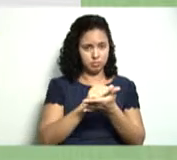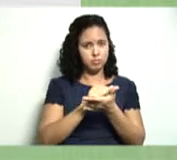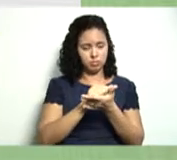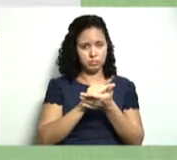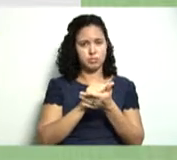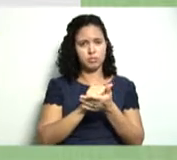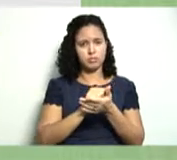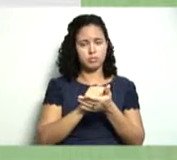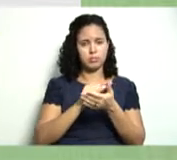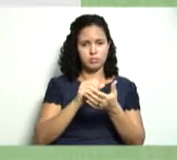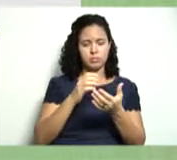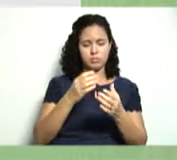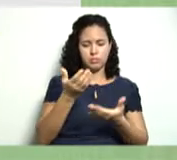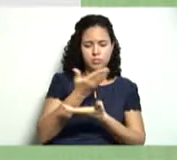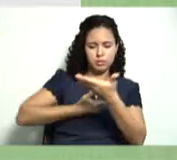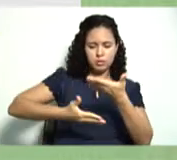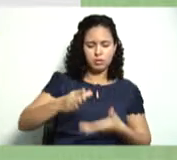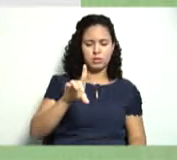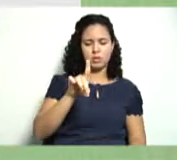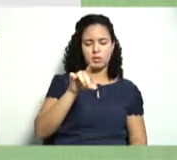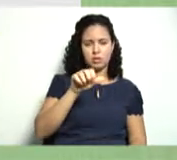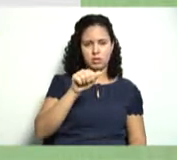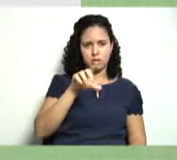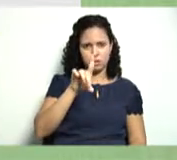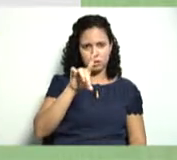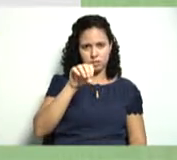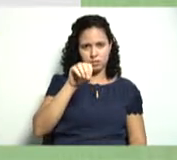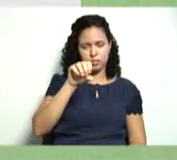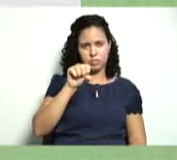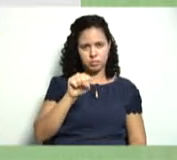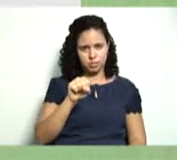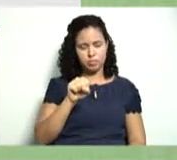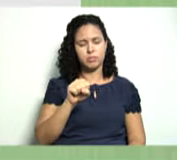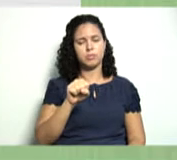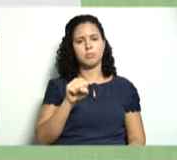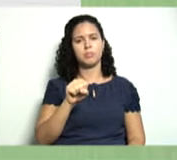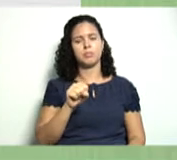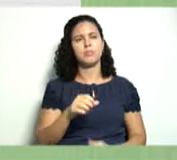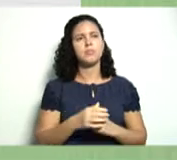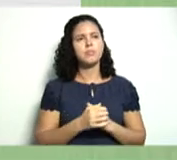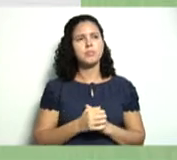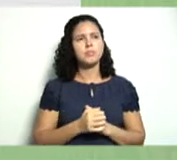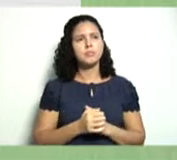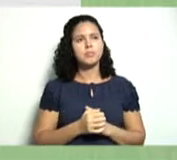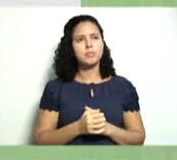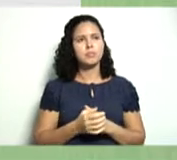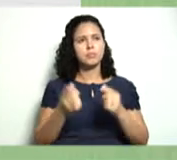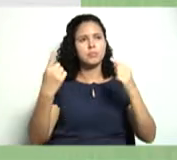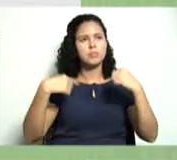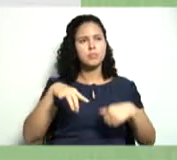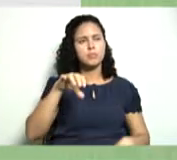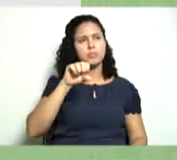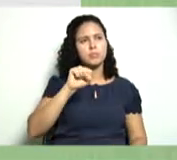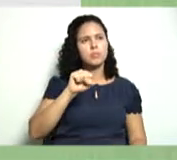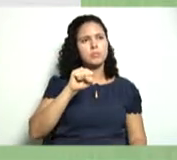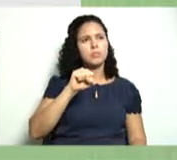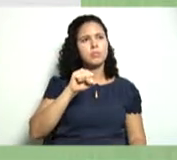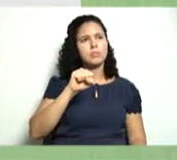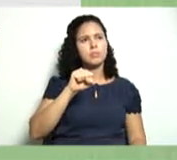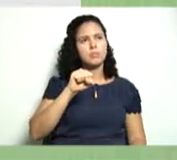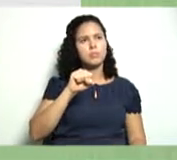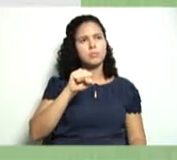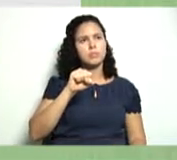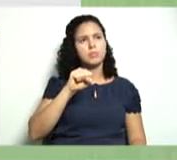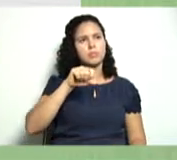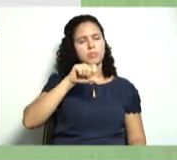transferência de dados ou ficheiros entre computadores o s sl é o protocolo de segurança que